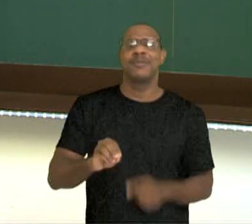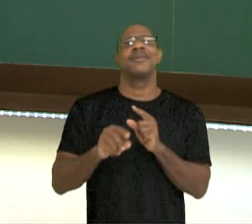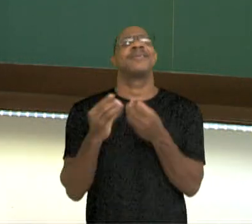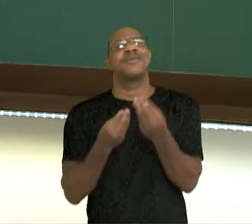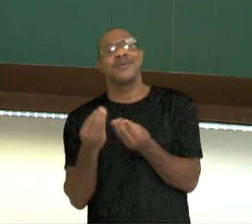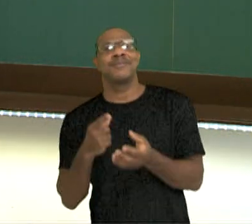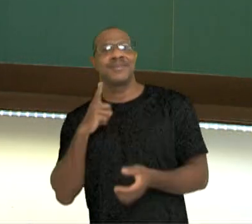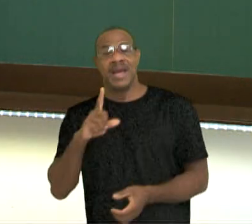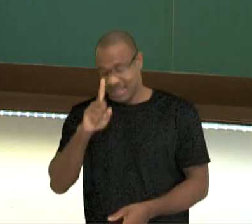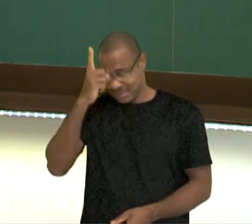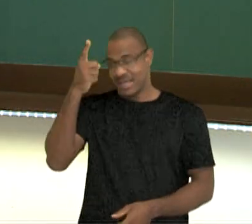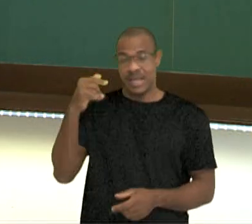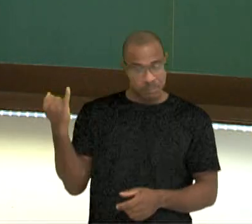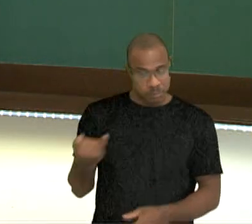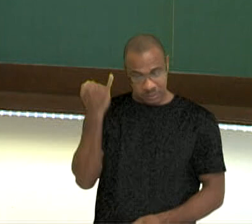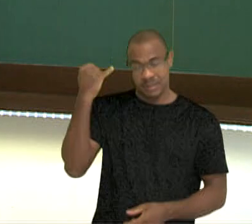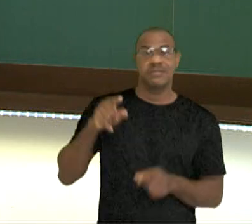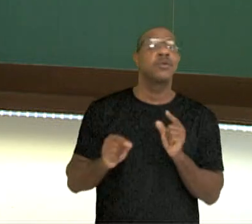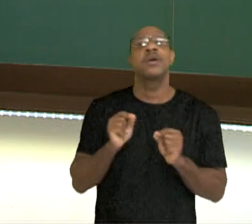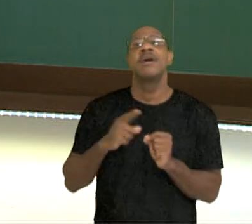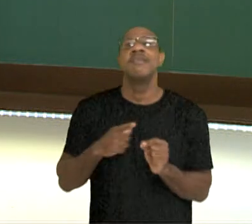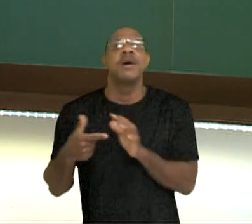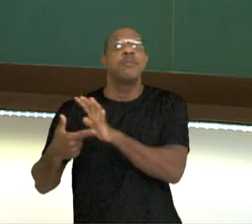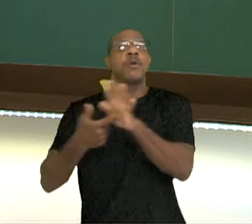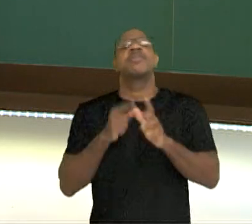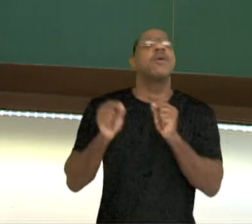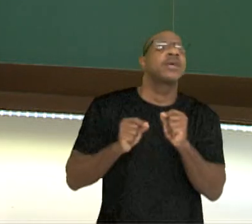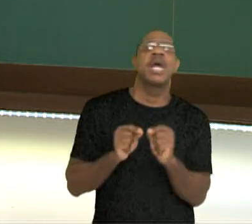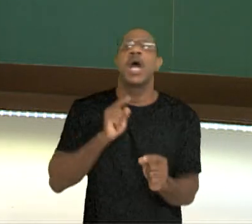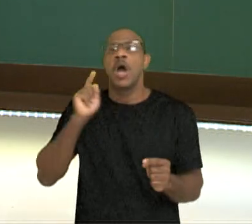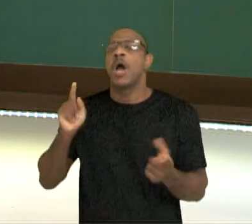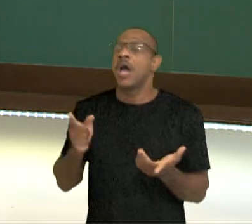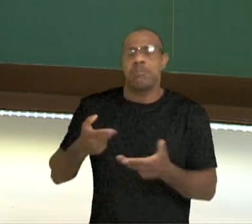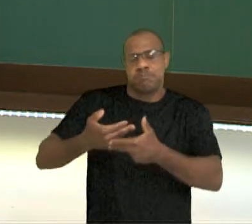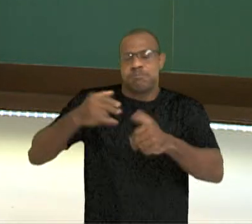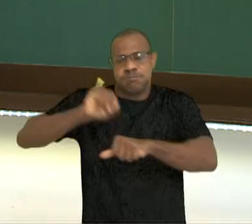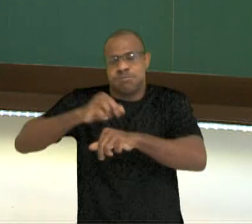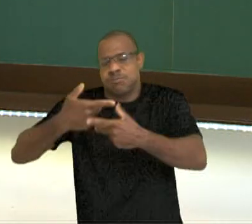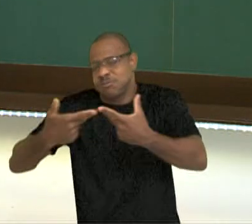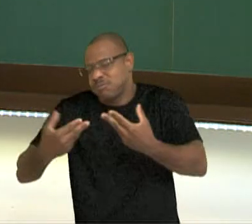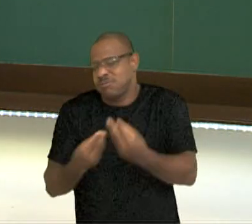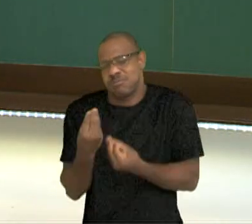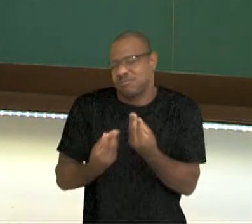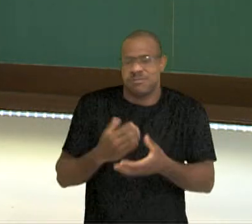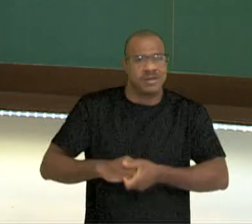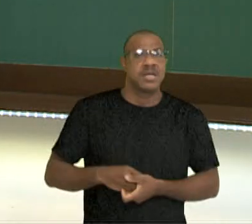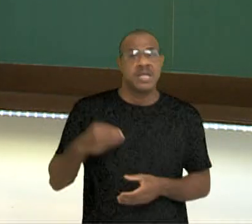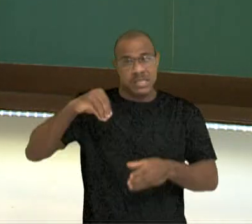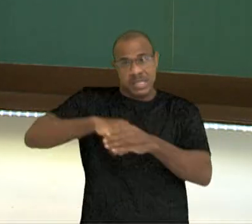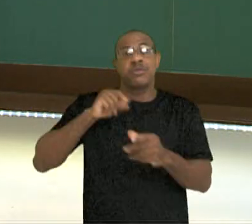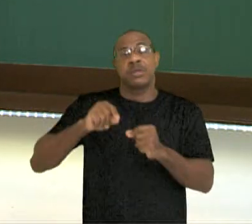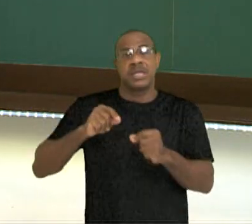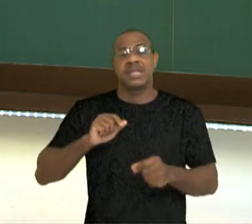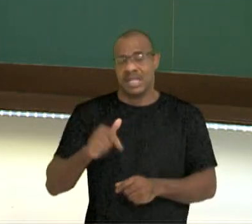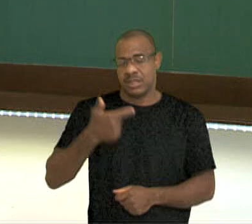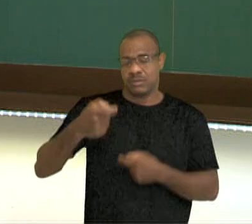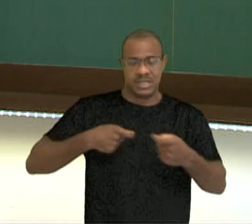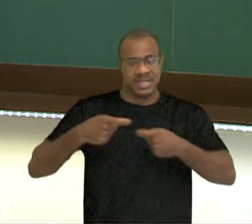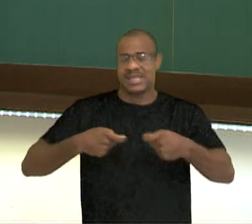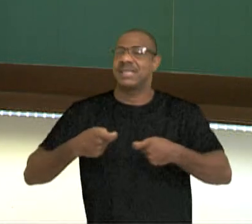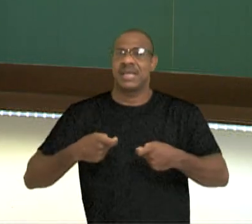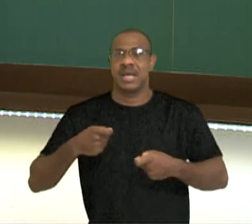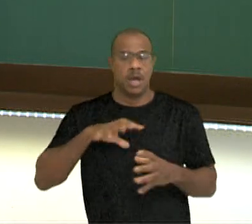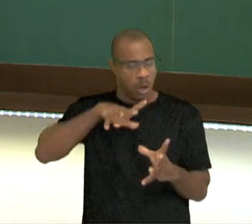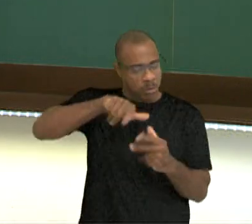dadaísmo é que importa. Ela vai trabalhar com objetos largados, né, na Segunda Guerra Mundial, como